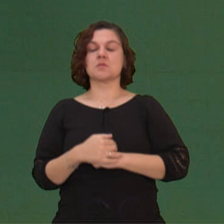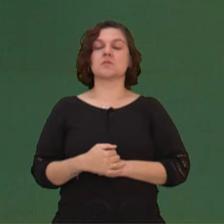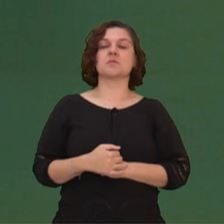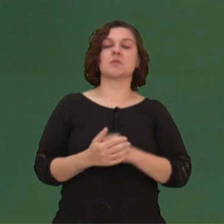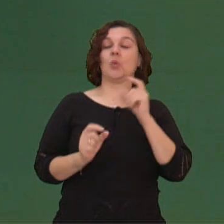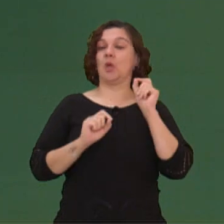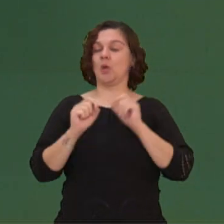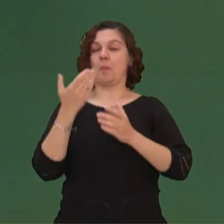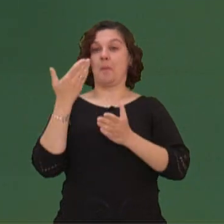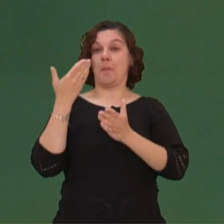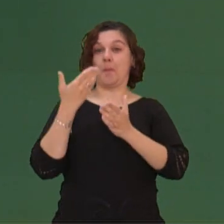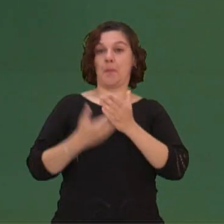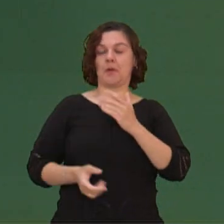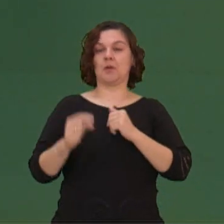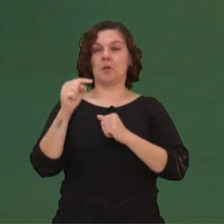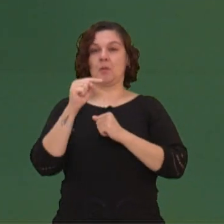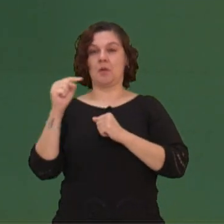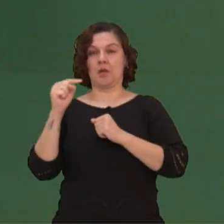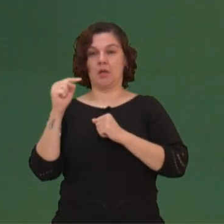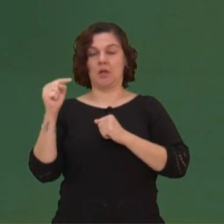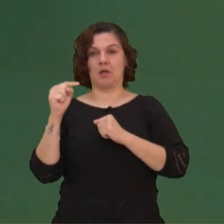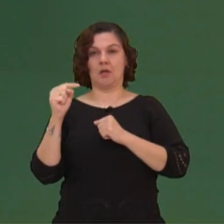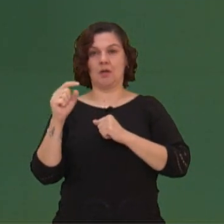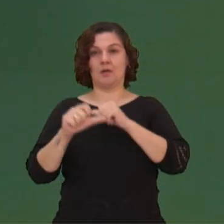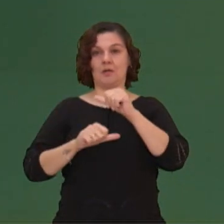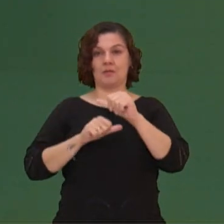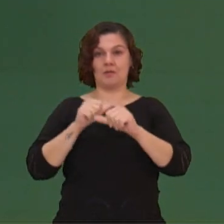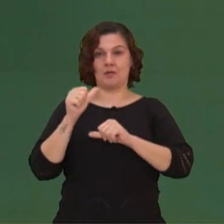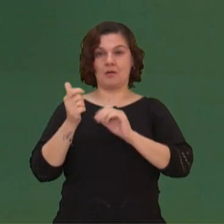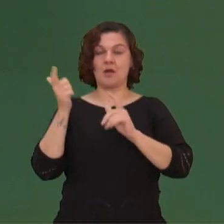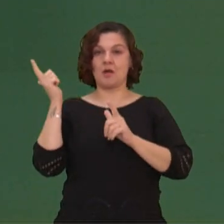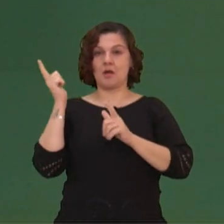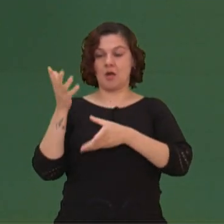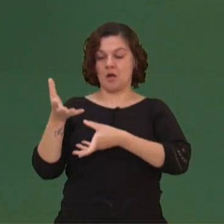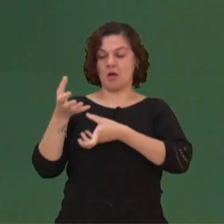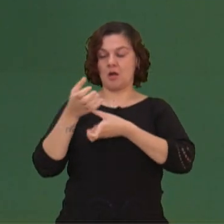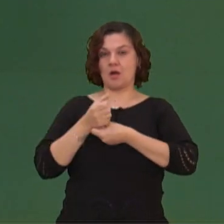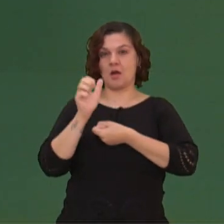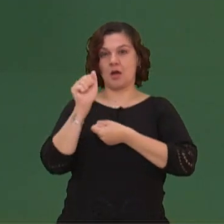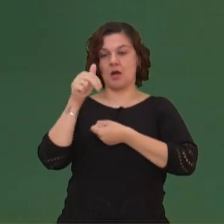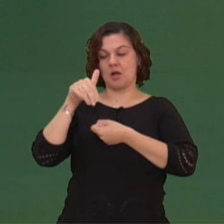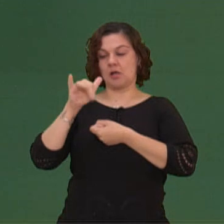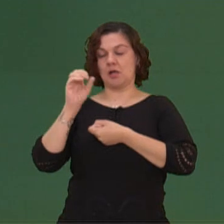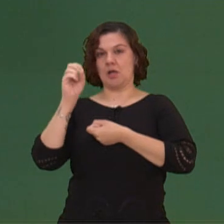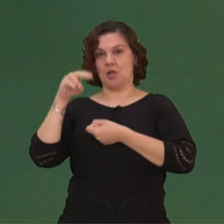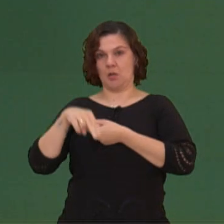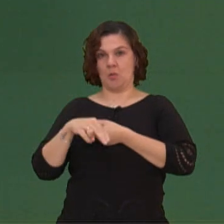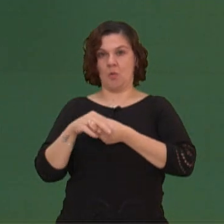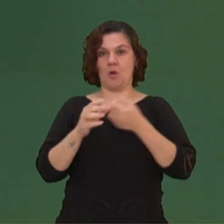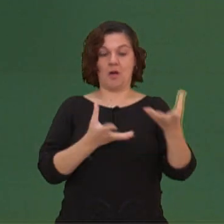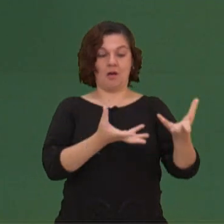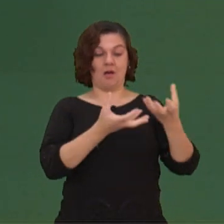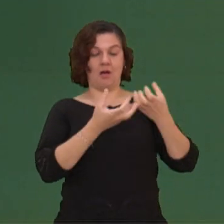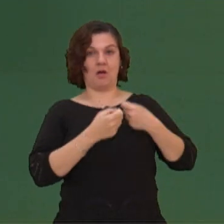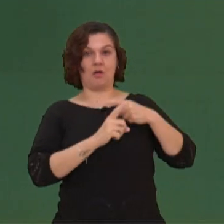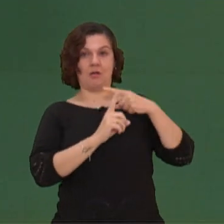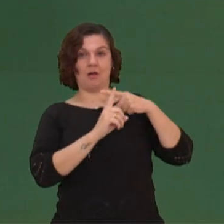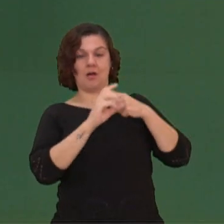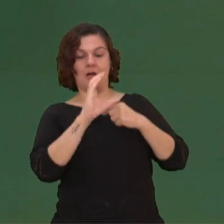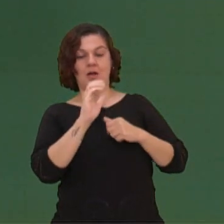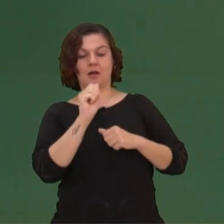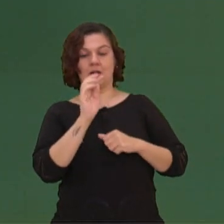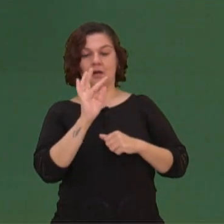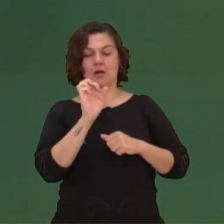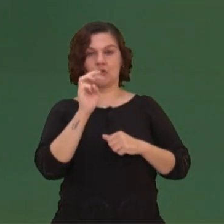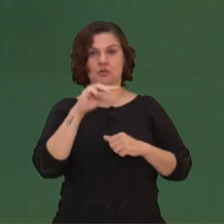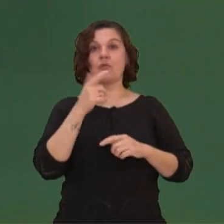ficou negativo. Ficou positivo, desculpa. Ganhou elétrons, ânion, ficou negativo. Beleza? Vou falar de novo